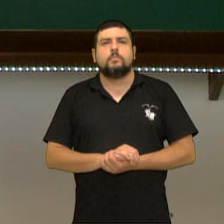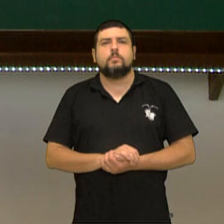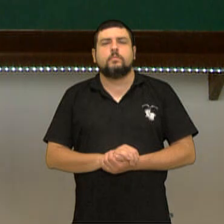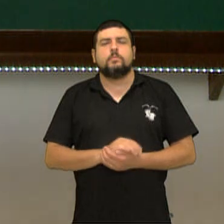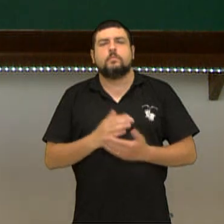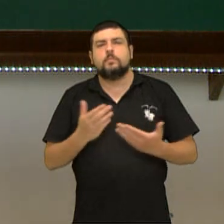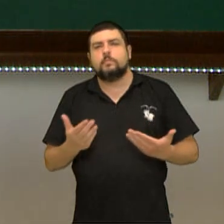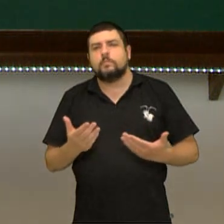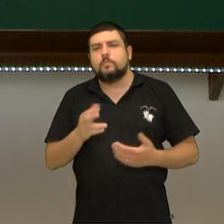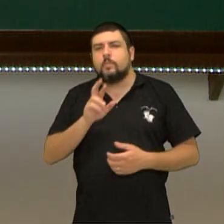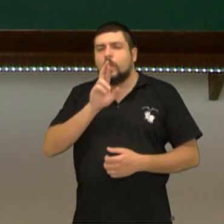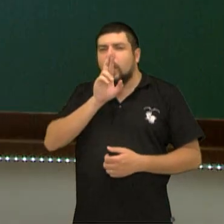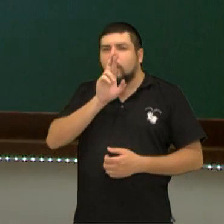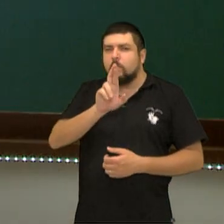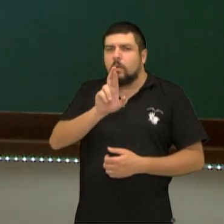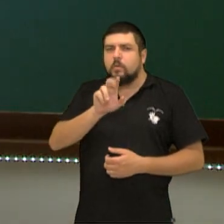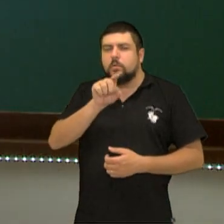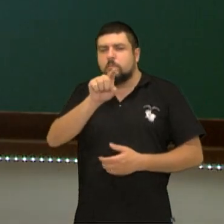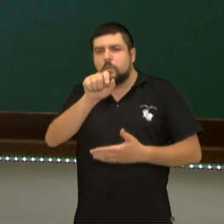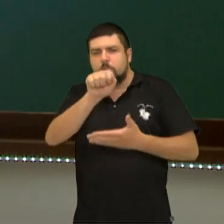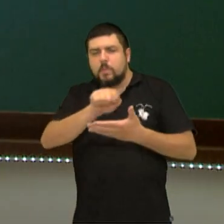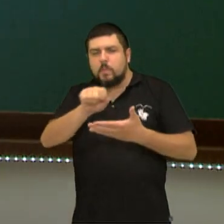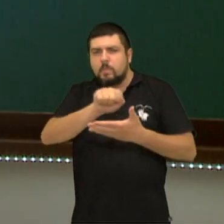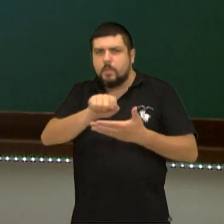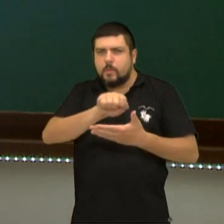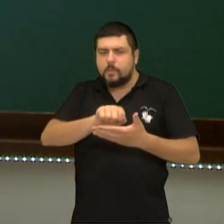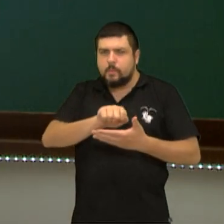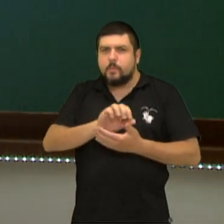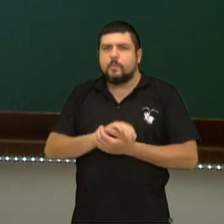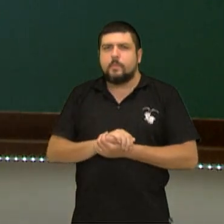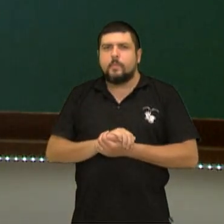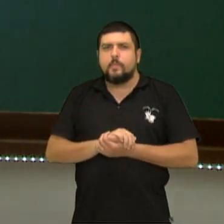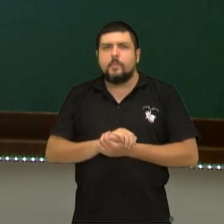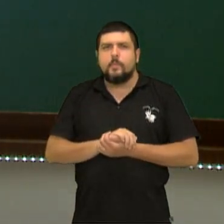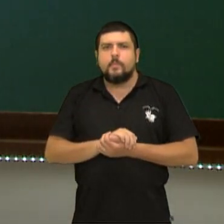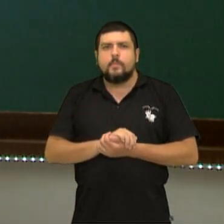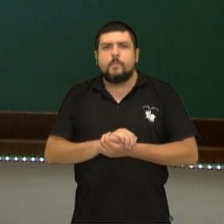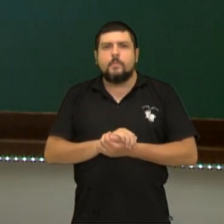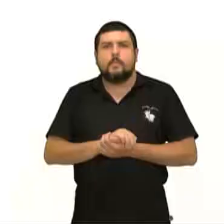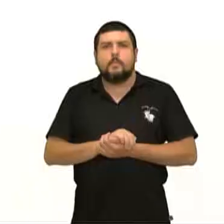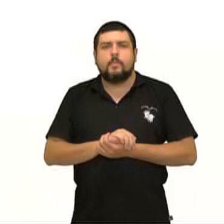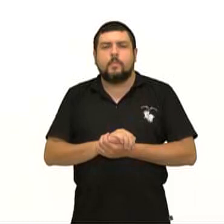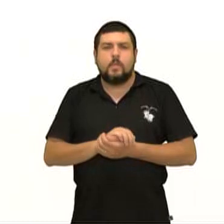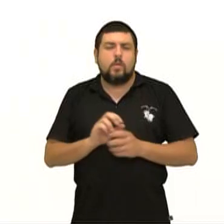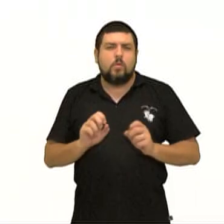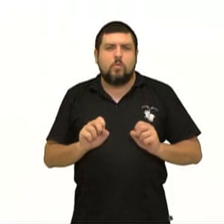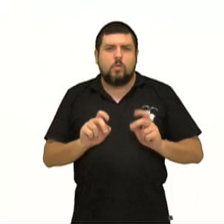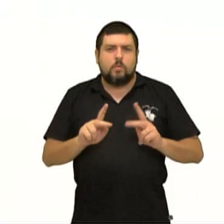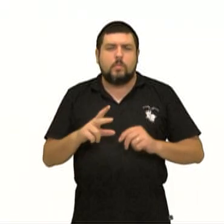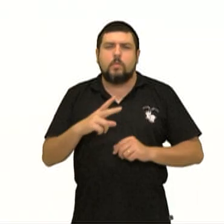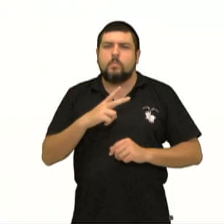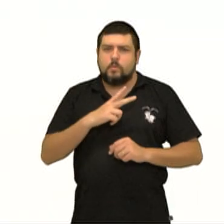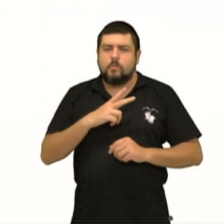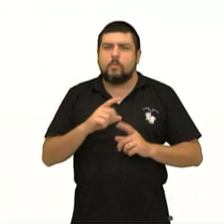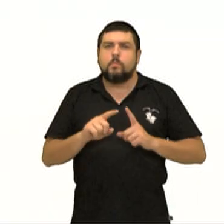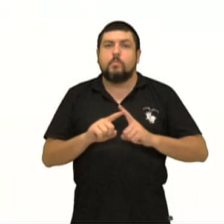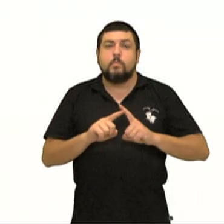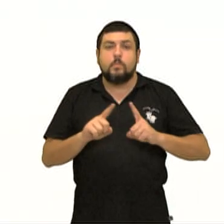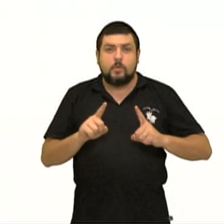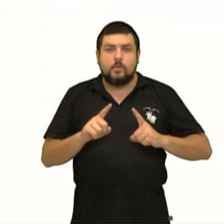resposta, amigo, que você pensou aí, ela deve, né, apesar de ser pessoal, ela deve,